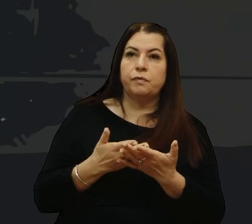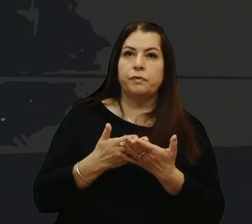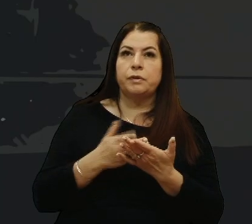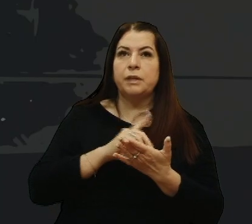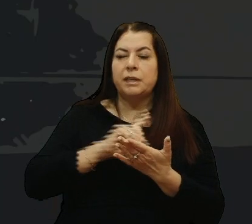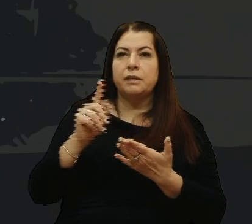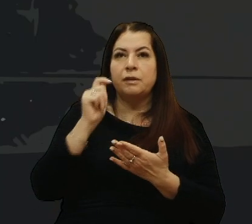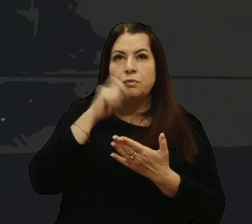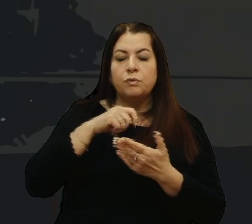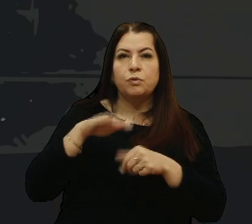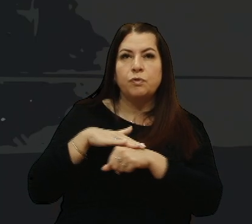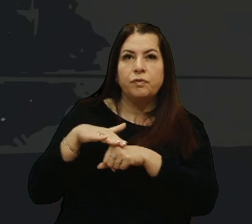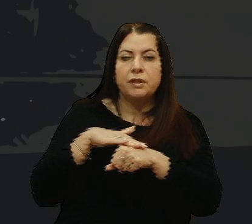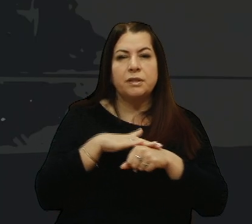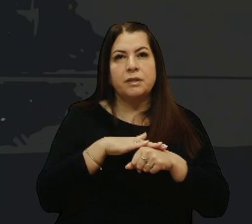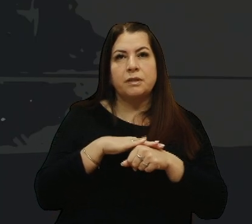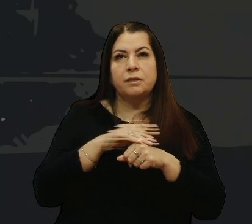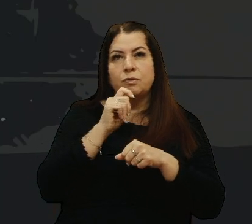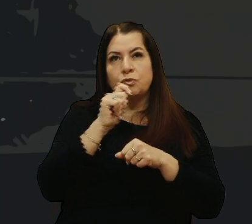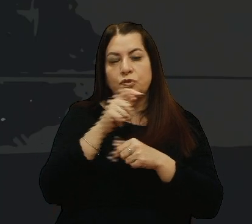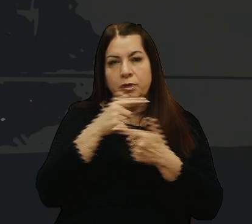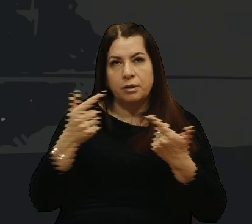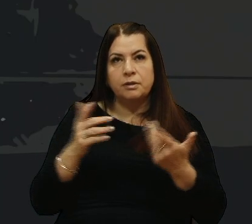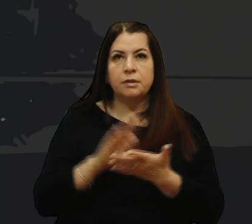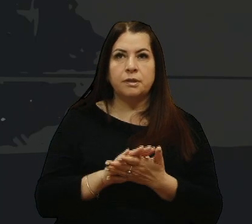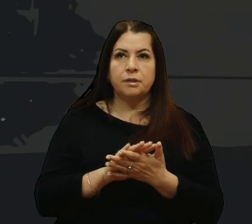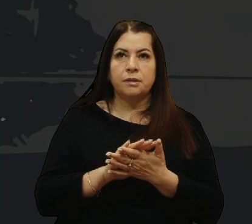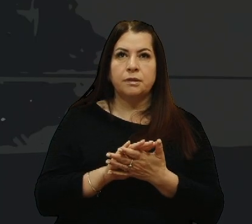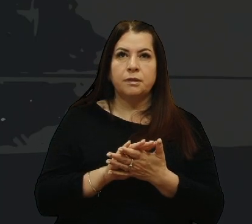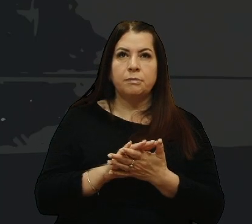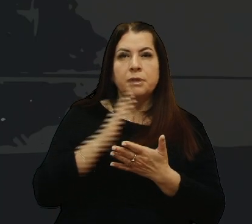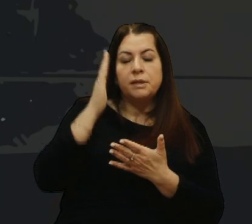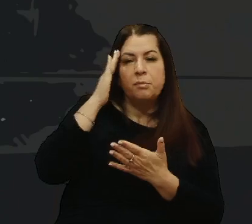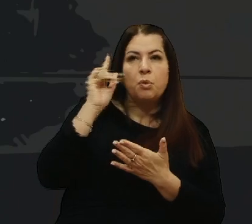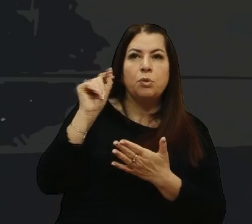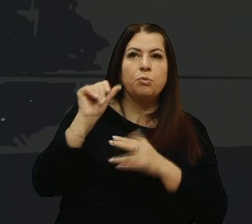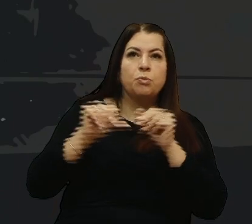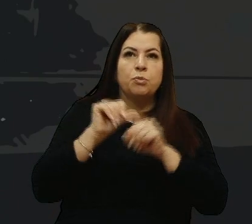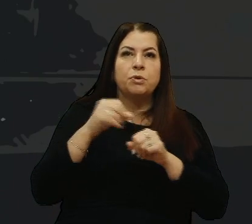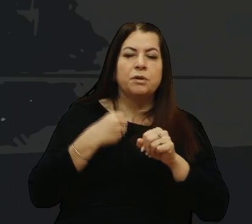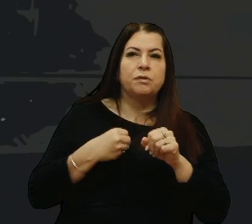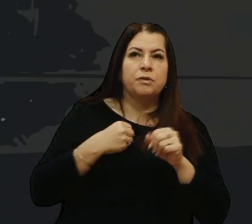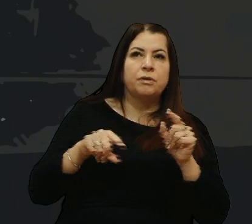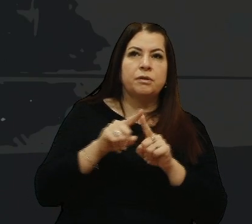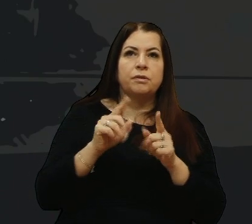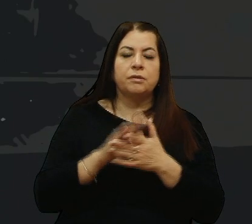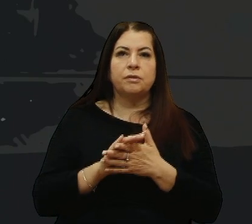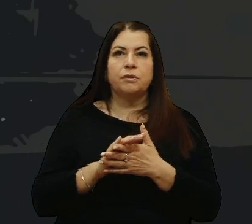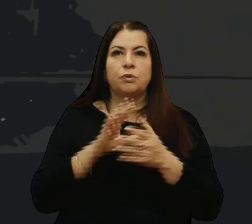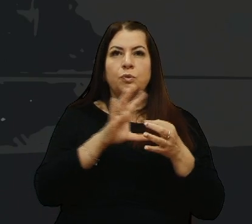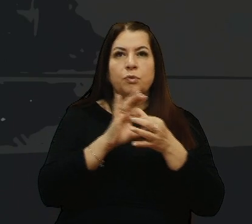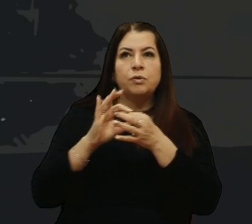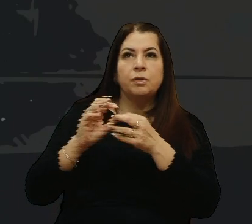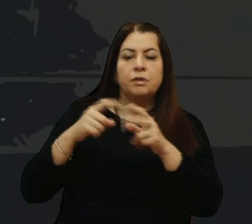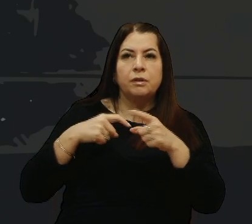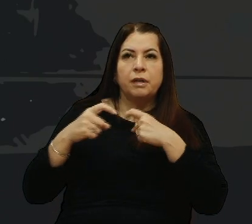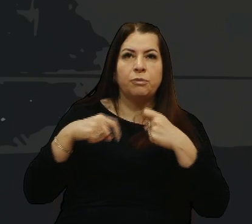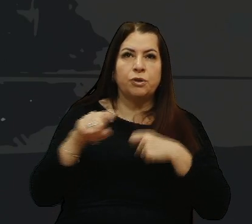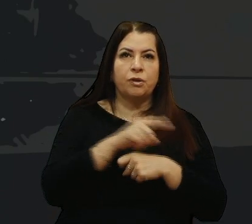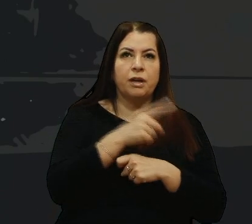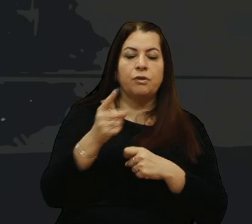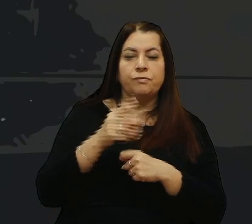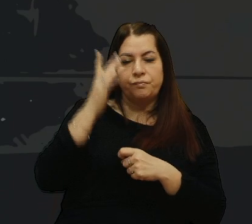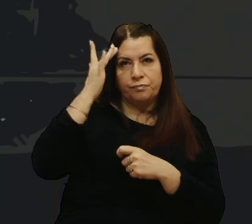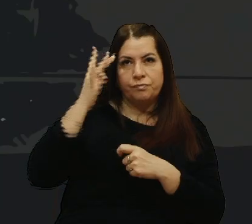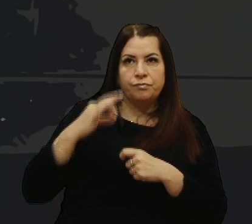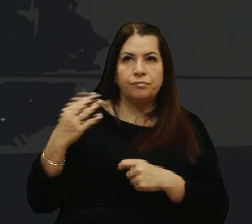a Ucrânia, conversar com jornalistas para saber o que muda na vida de um jornalista num contexto de guerra. A minha compreensão